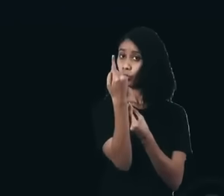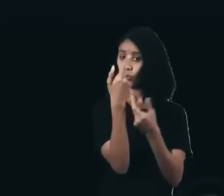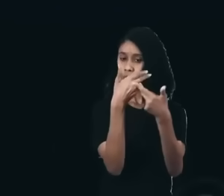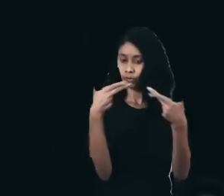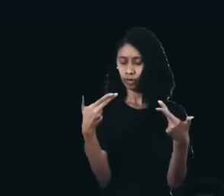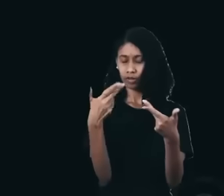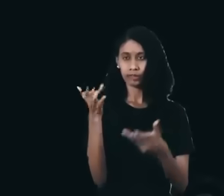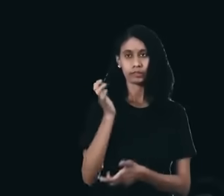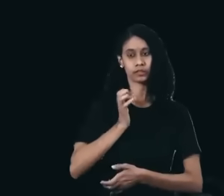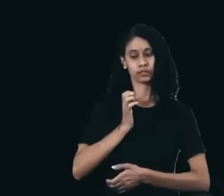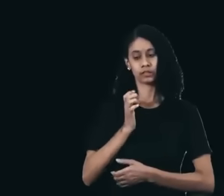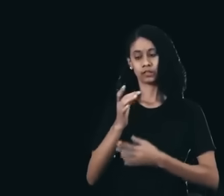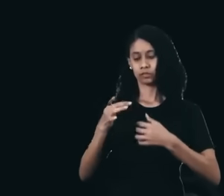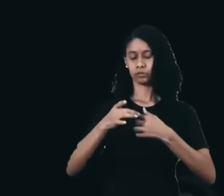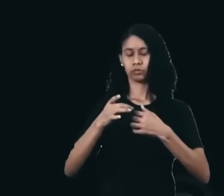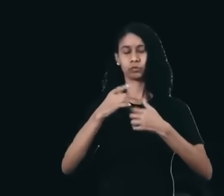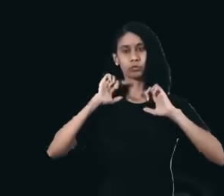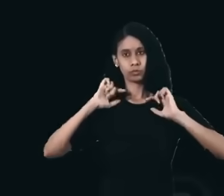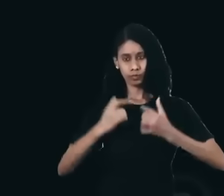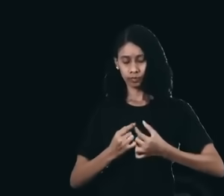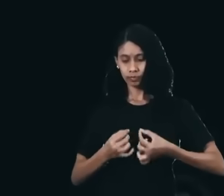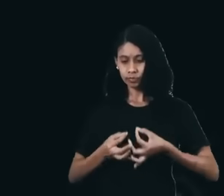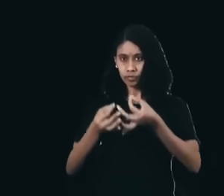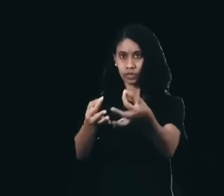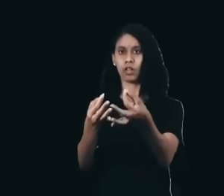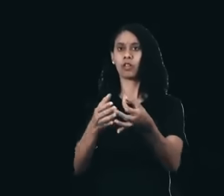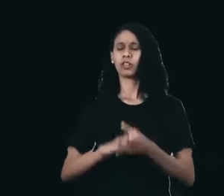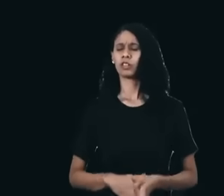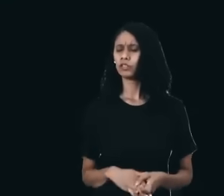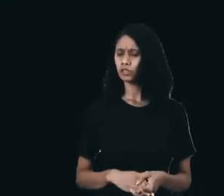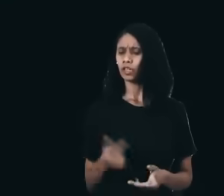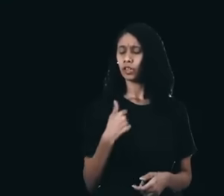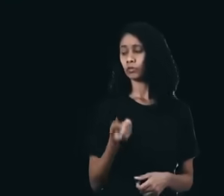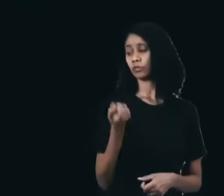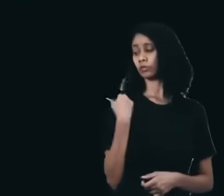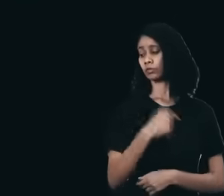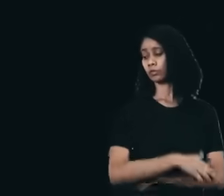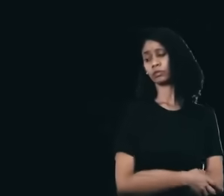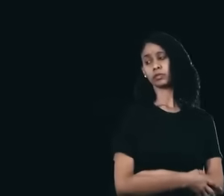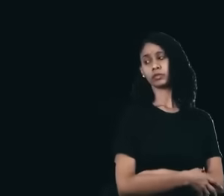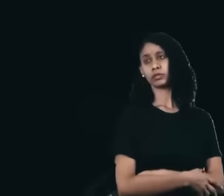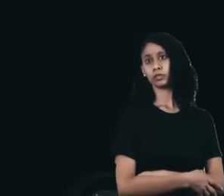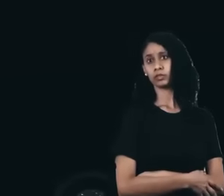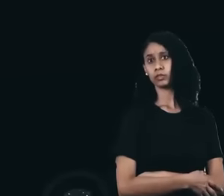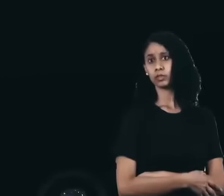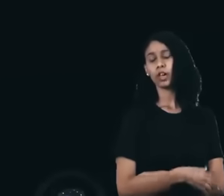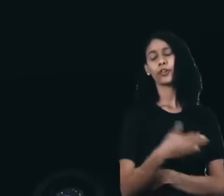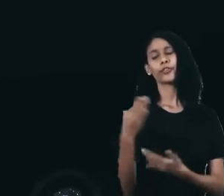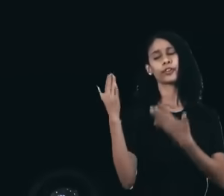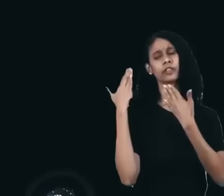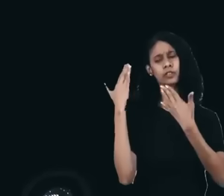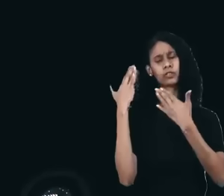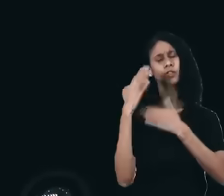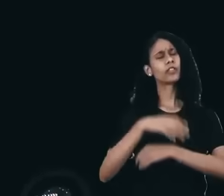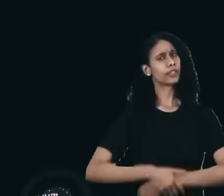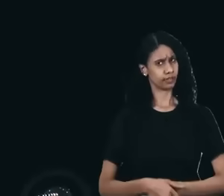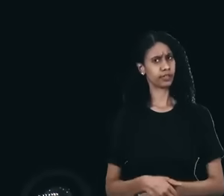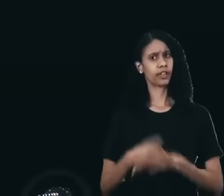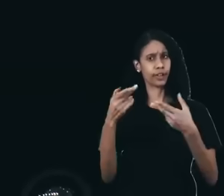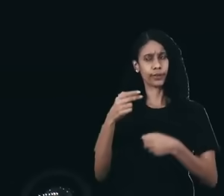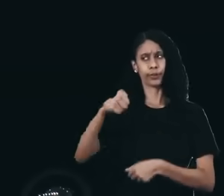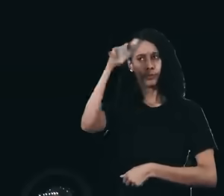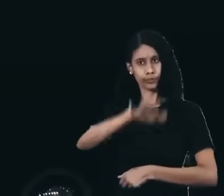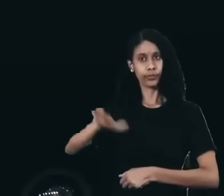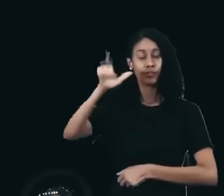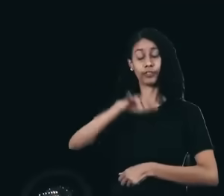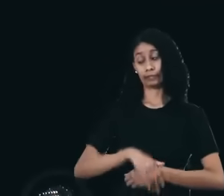Daí eu já me assustaria. Daí eu já ficaria cabreira, como diz o nordestino. Eu já ficaria desconfiada. Ficaria ou não ficaria? Depois